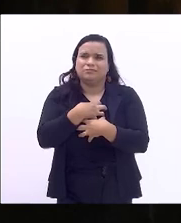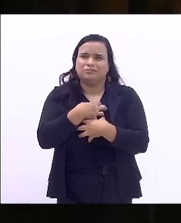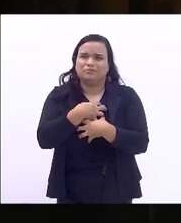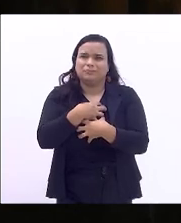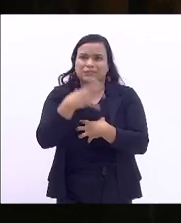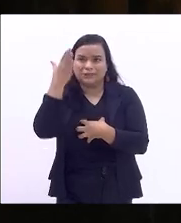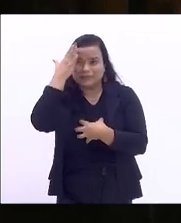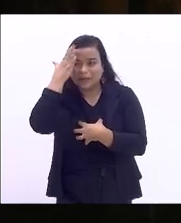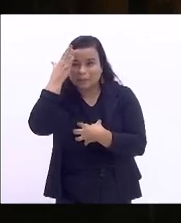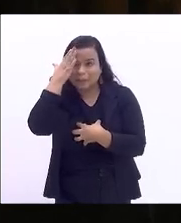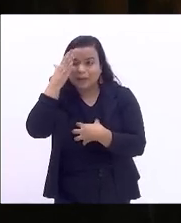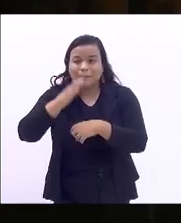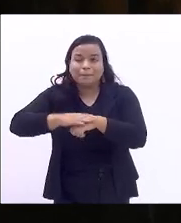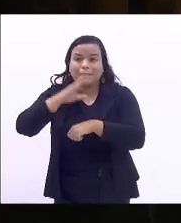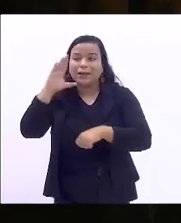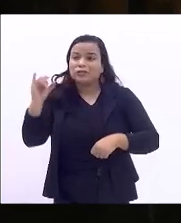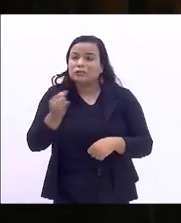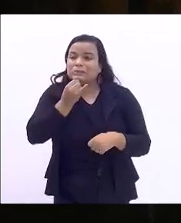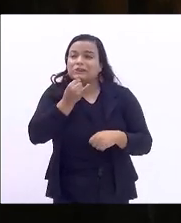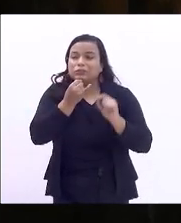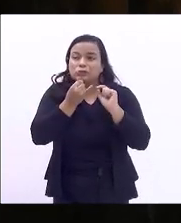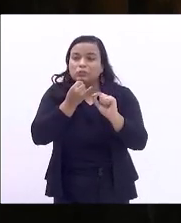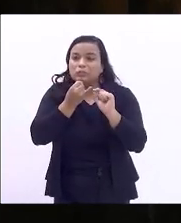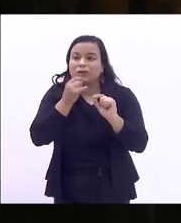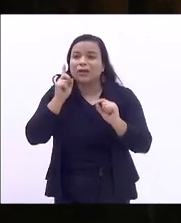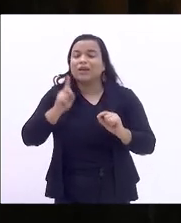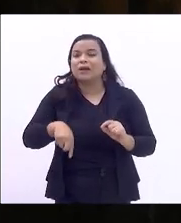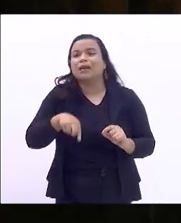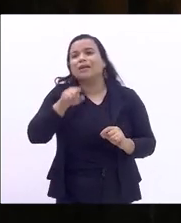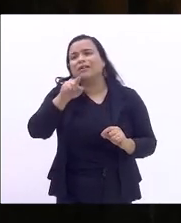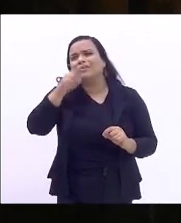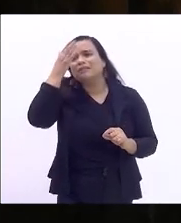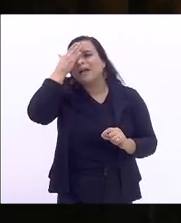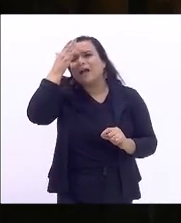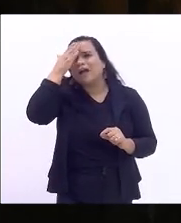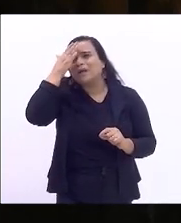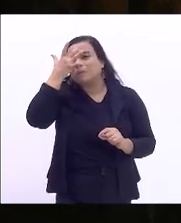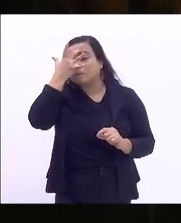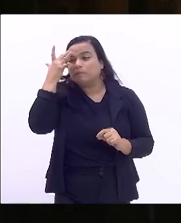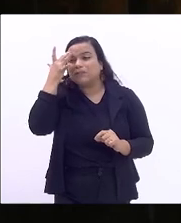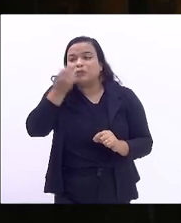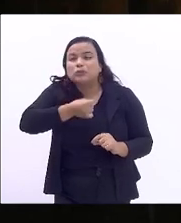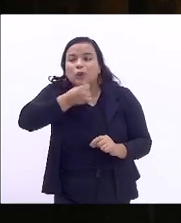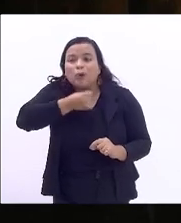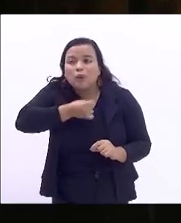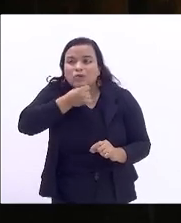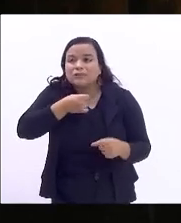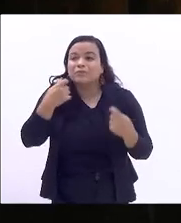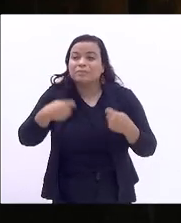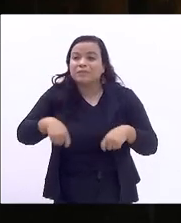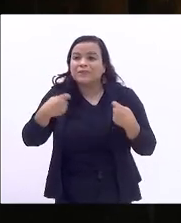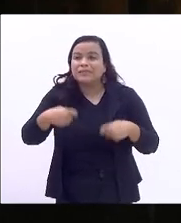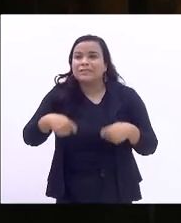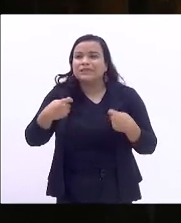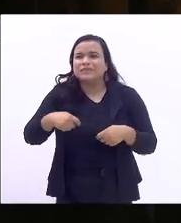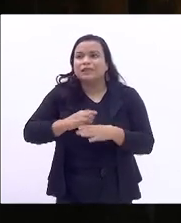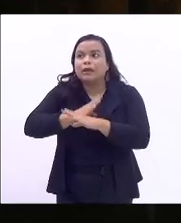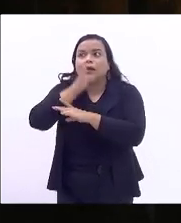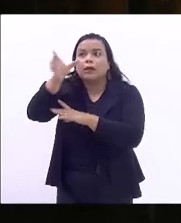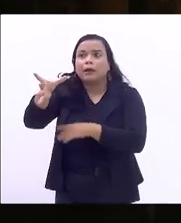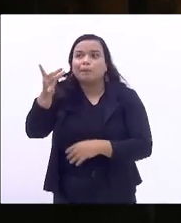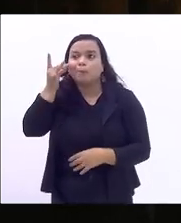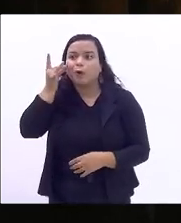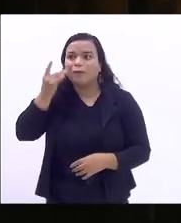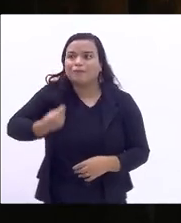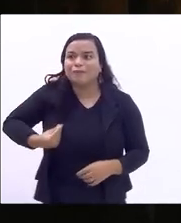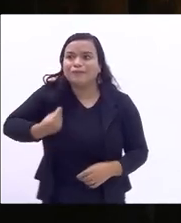e com que tem de mais triste é quando você sabe que um senhor da terceira idade precisa fazer uma prova de vida